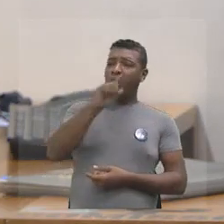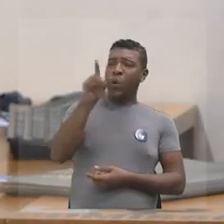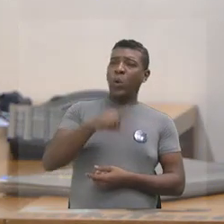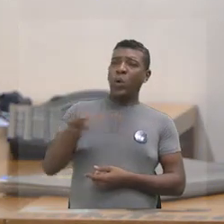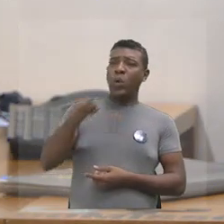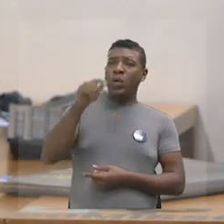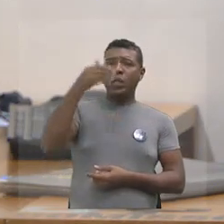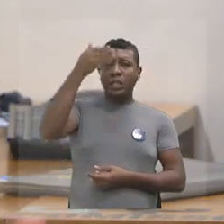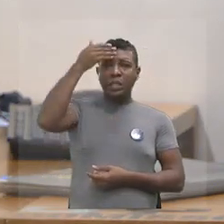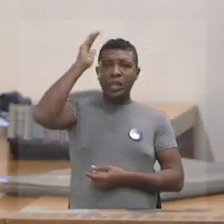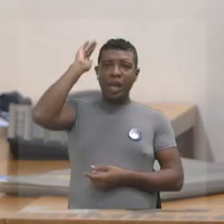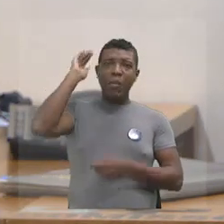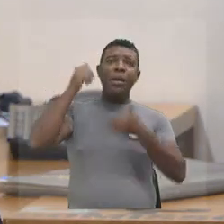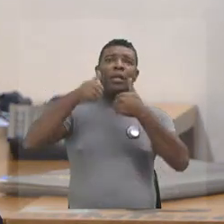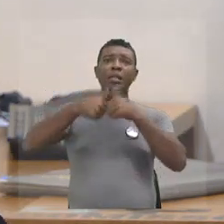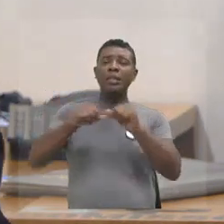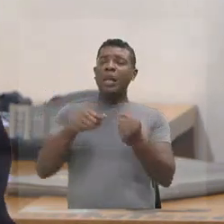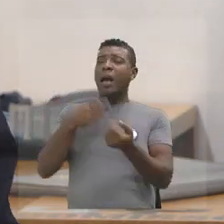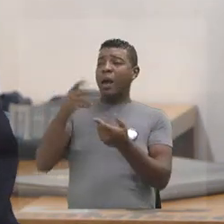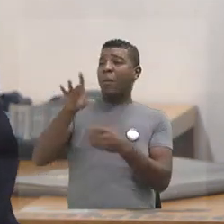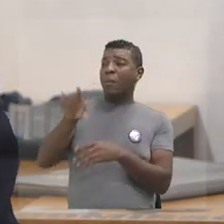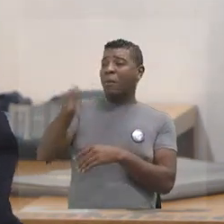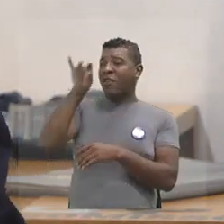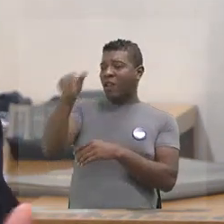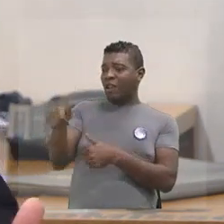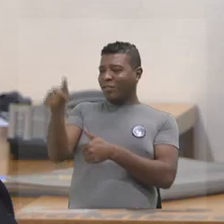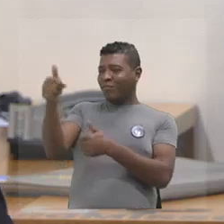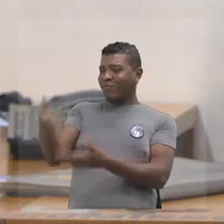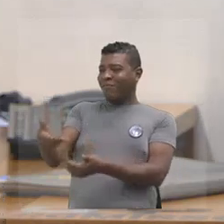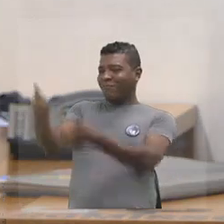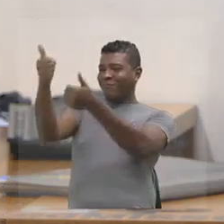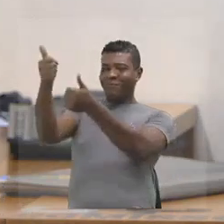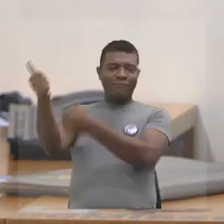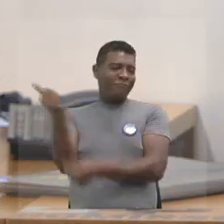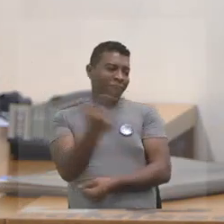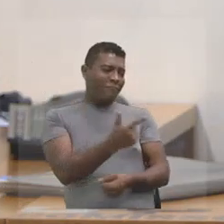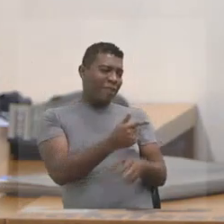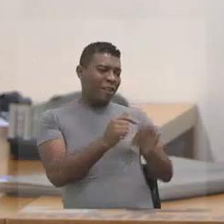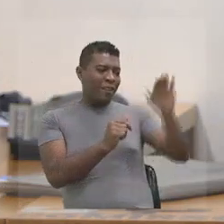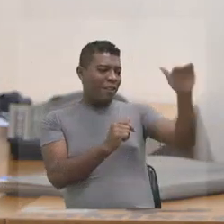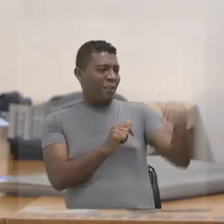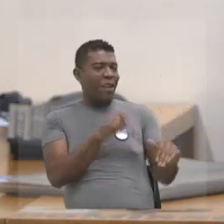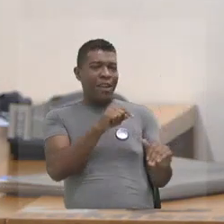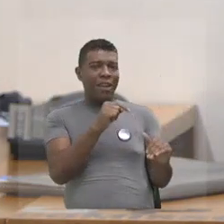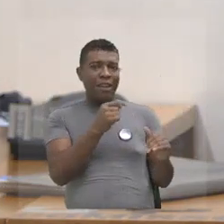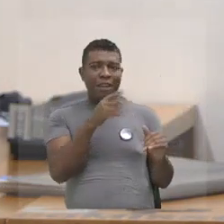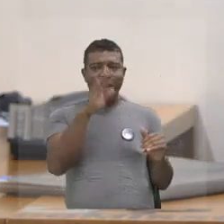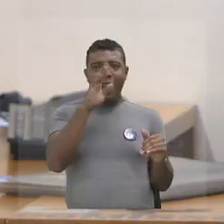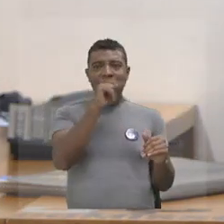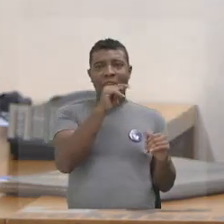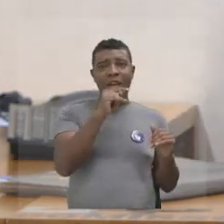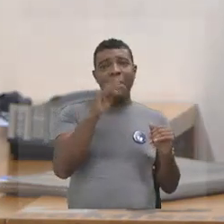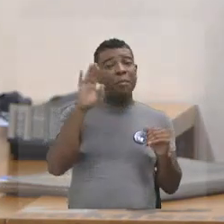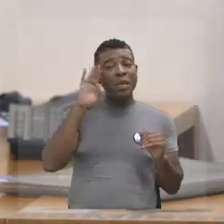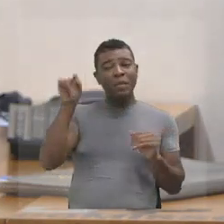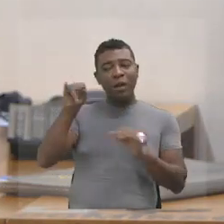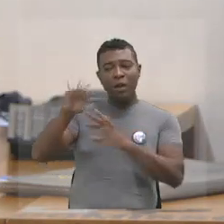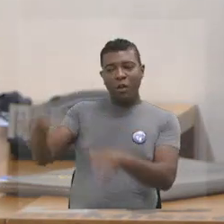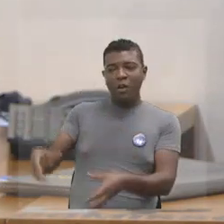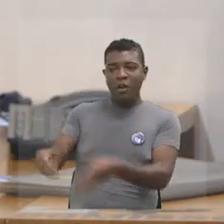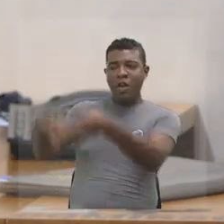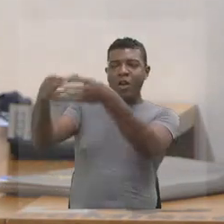privilegiando este Ou aquele segmento sobretudo a classe Empresarial ora o que nós vimos